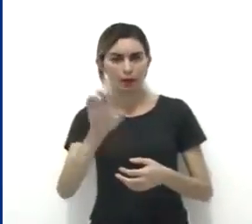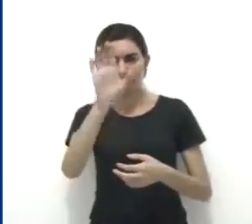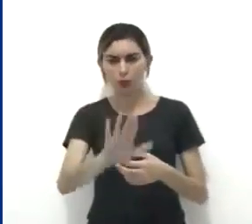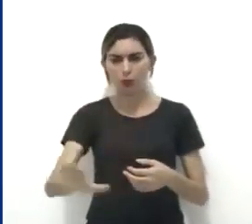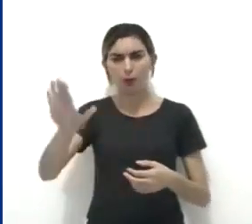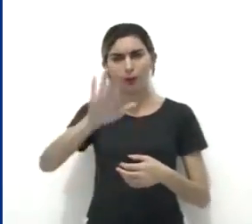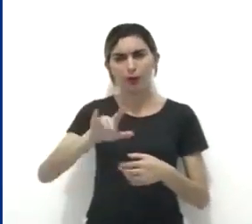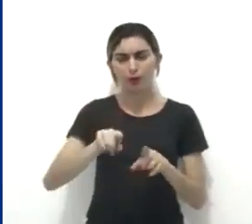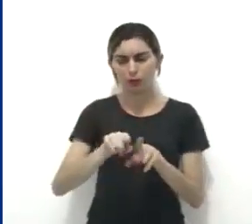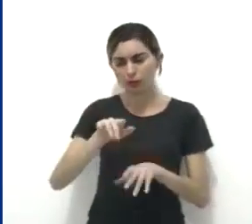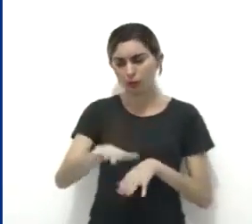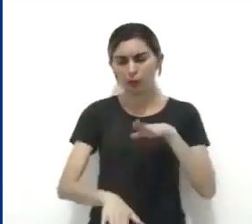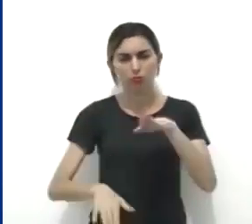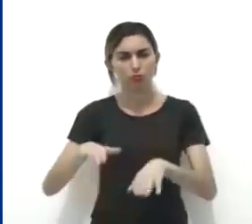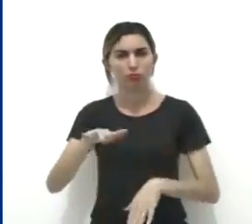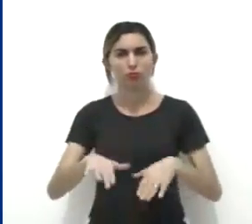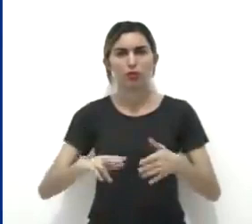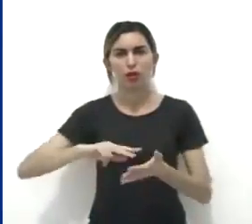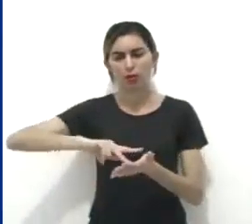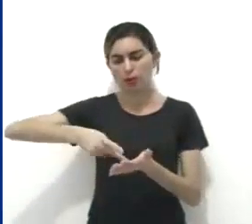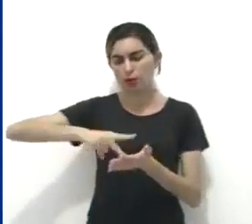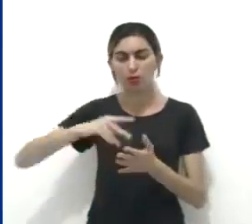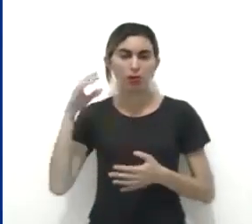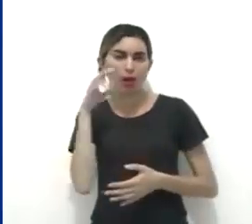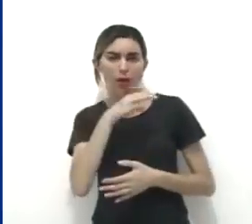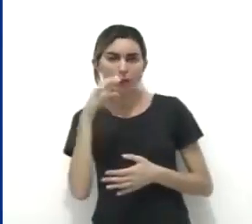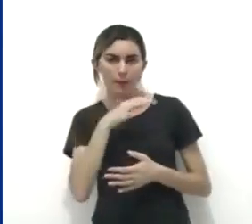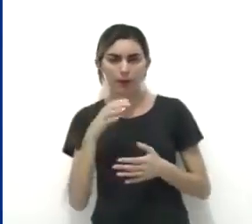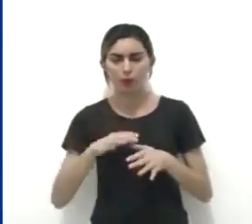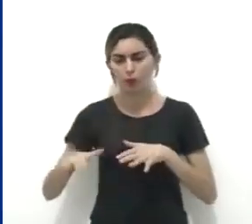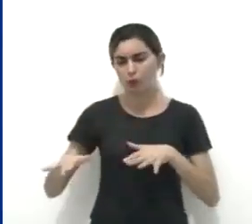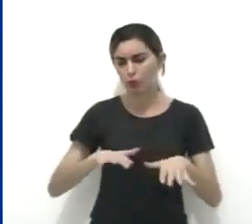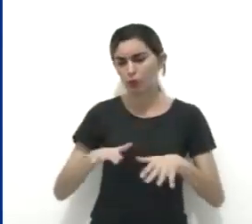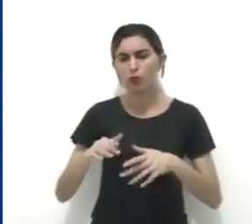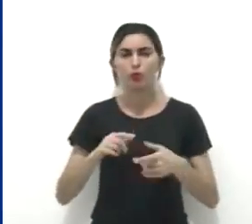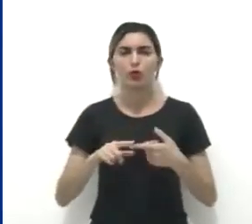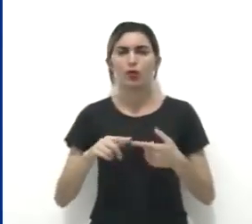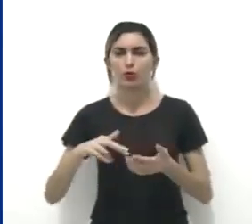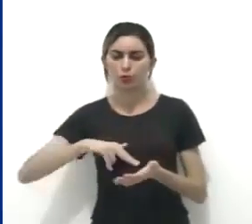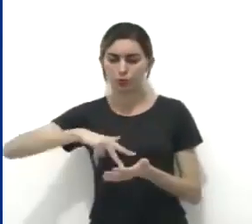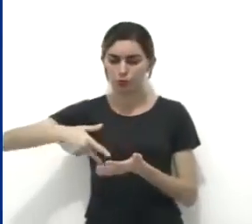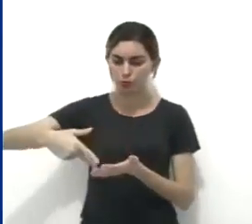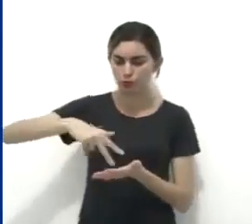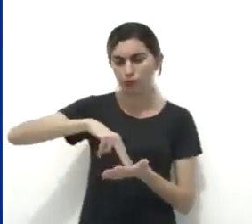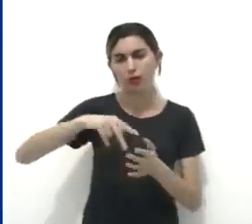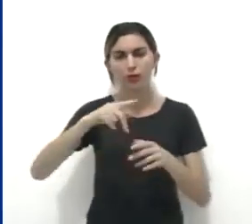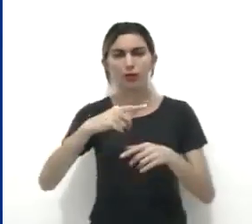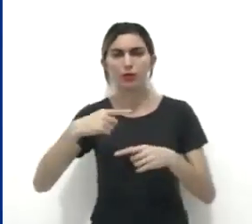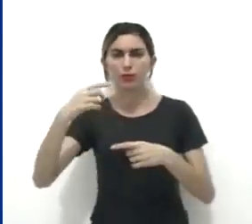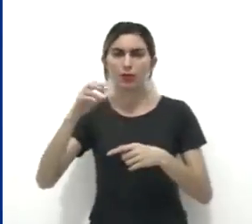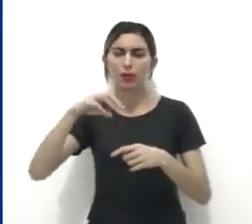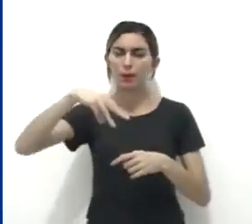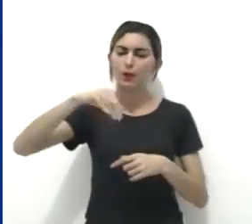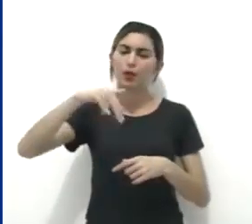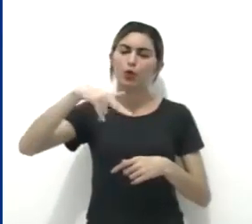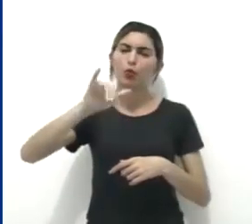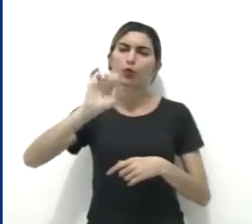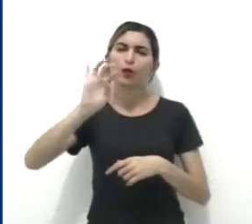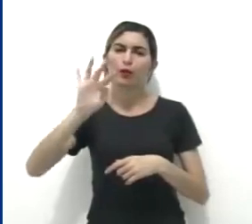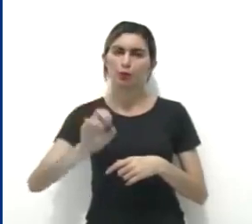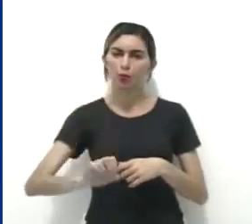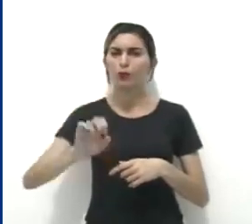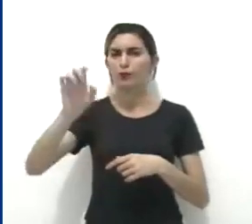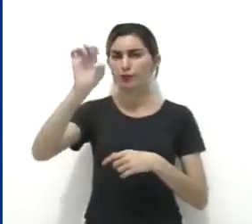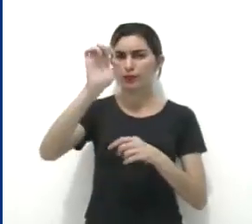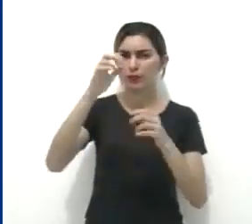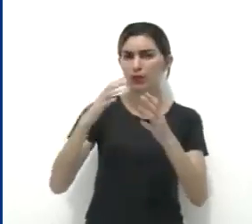forte compasso africano, marcado por danças rápidas, se mescla a alguns passos de danças europeias como o minueto e